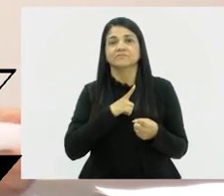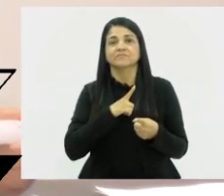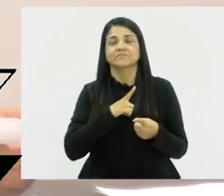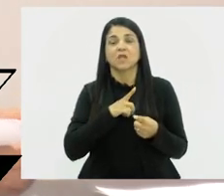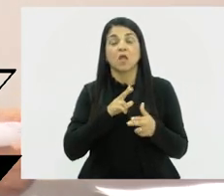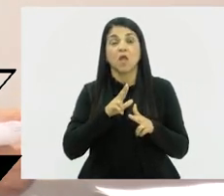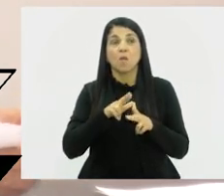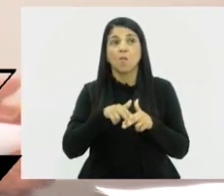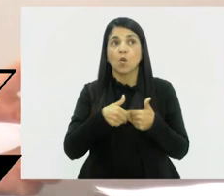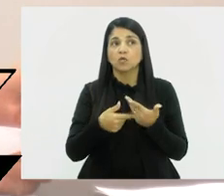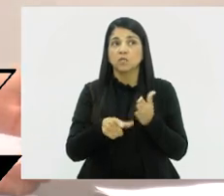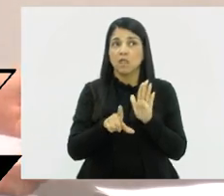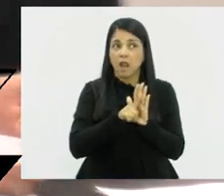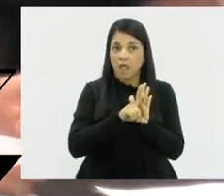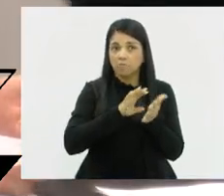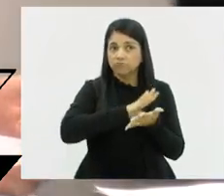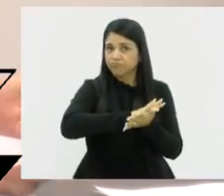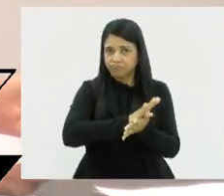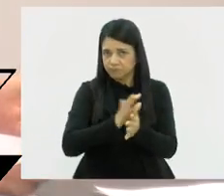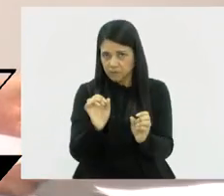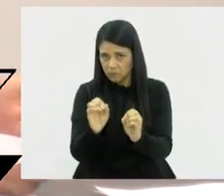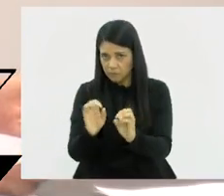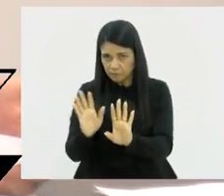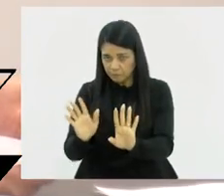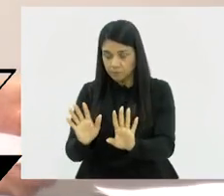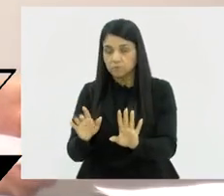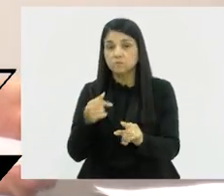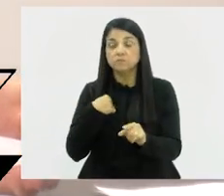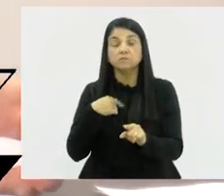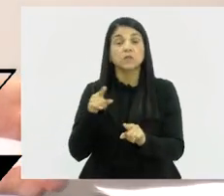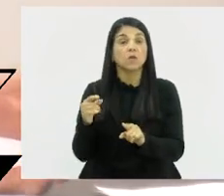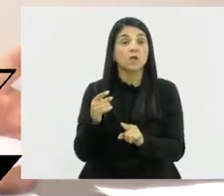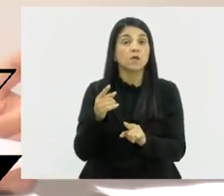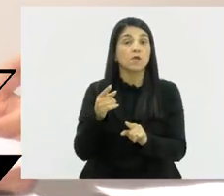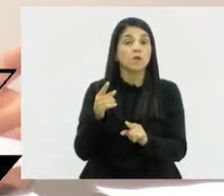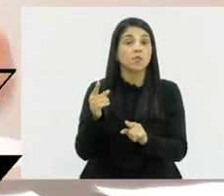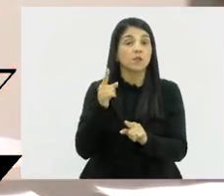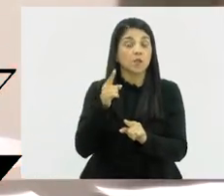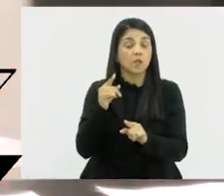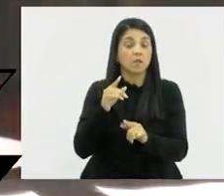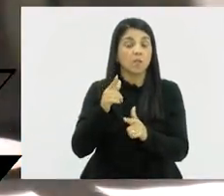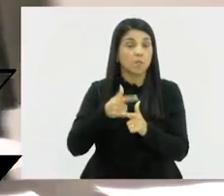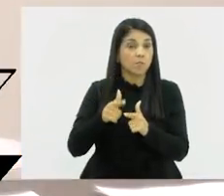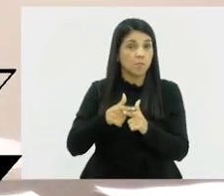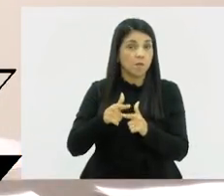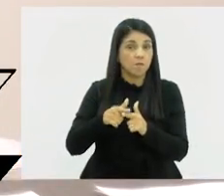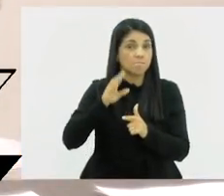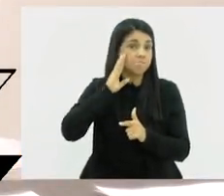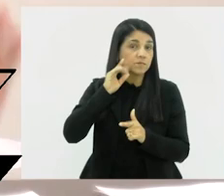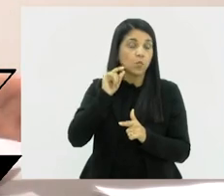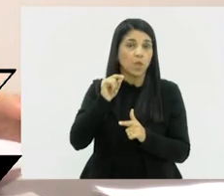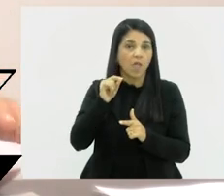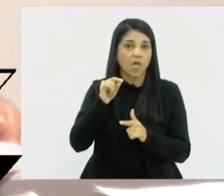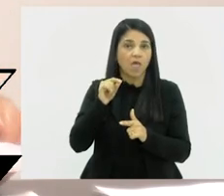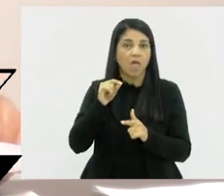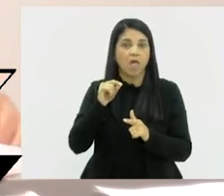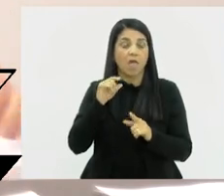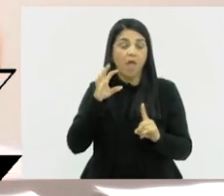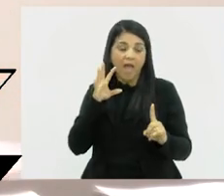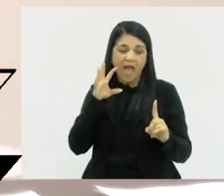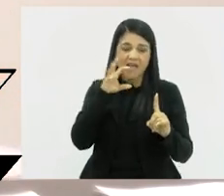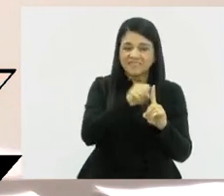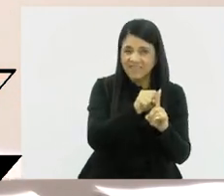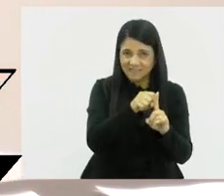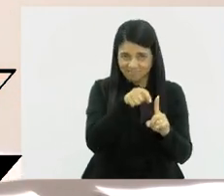da lei. Eu acho que a questão maior que houve foi a questão dos ataques, a forma como isso foi tratado pela